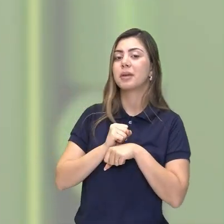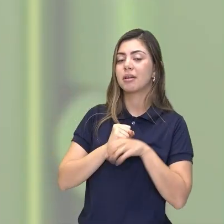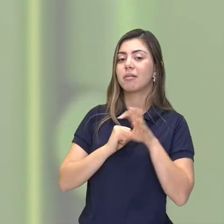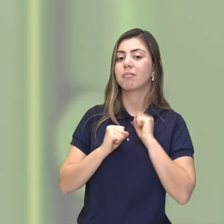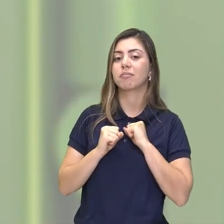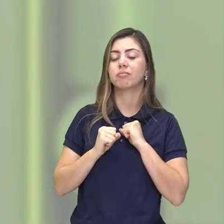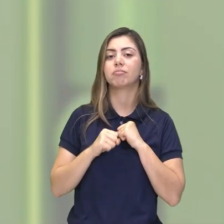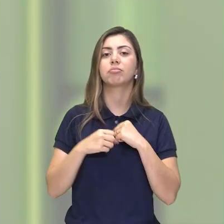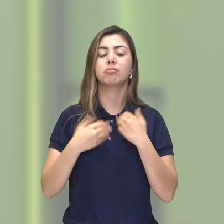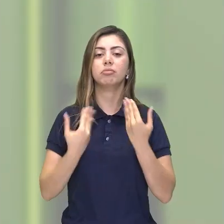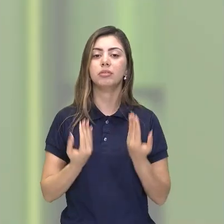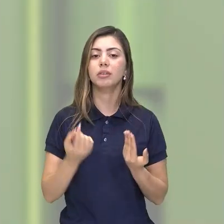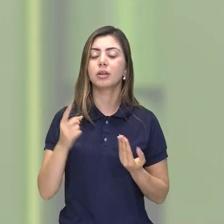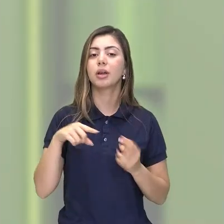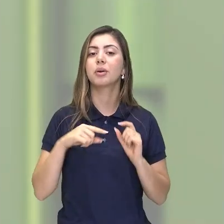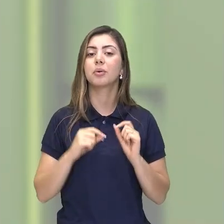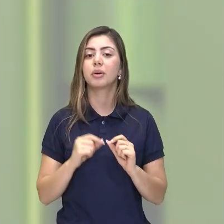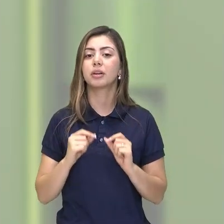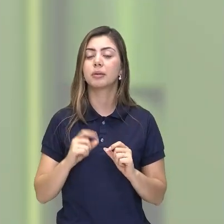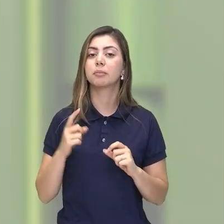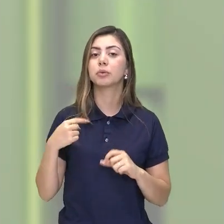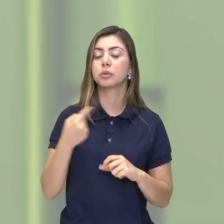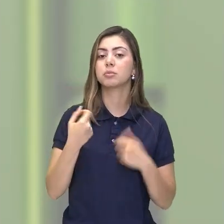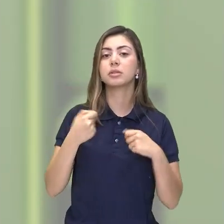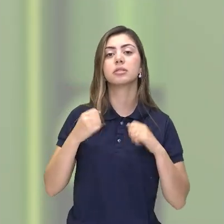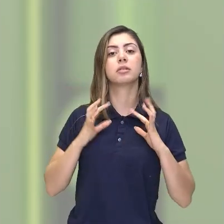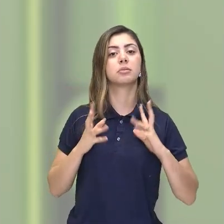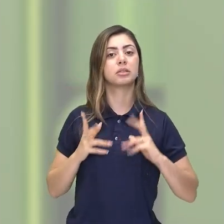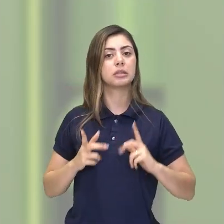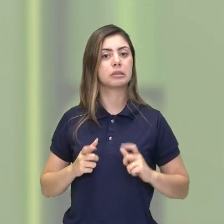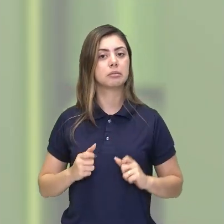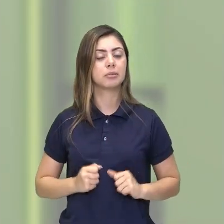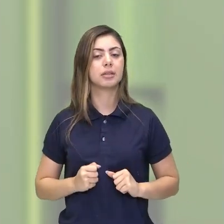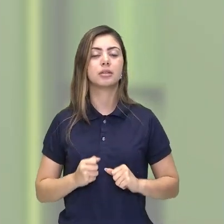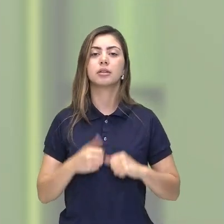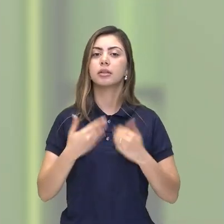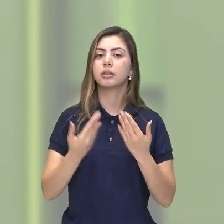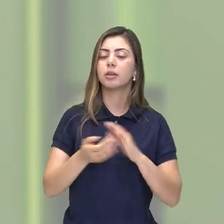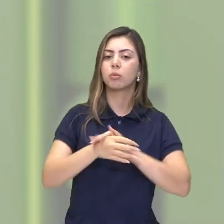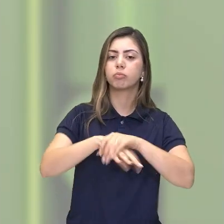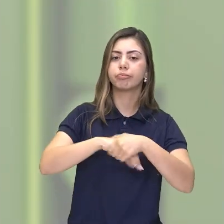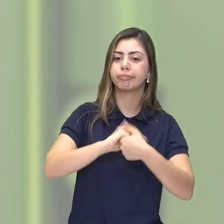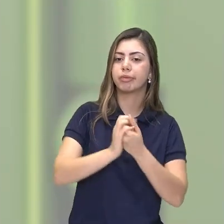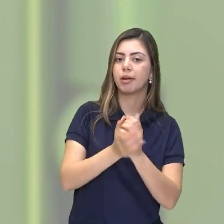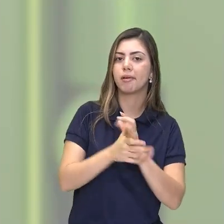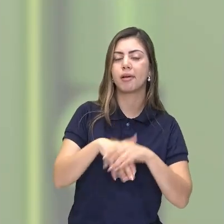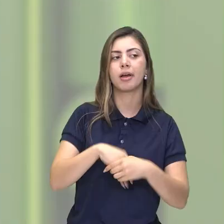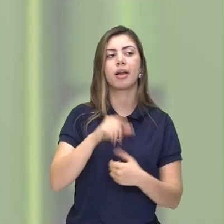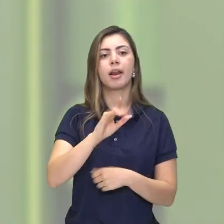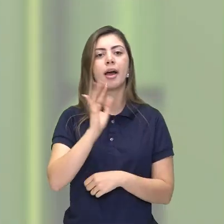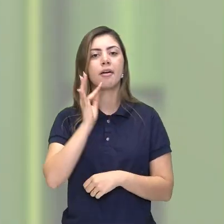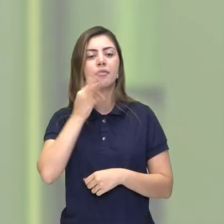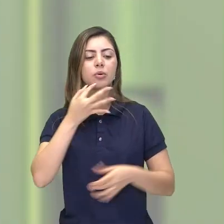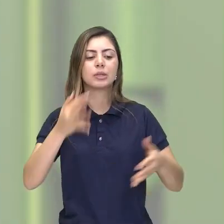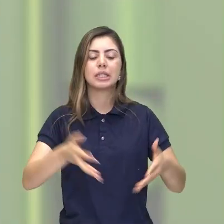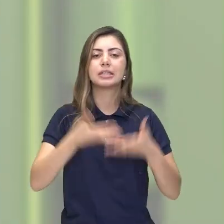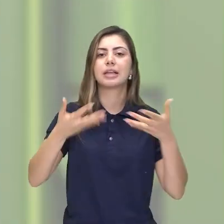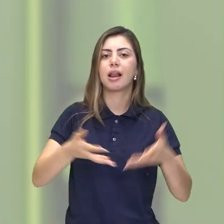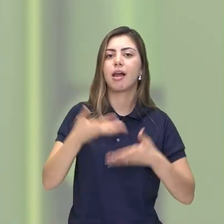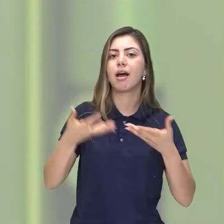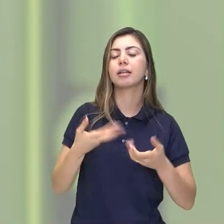que está relacionado com o processo de higiene, né? A gente fala ali de lavar frutas, lavar verduras, porque são alimentos